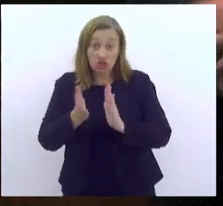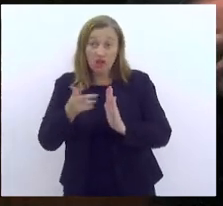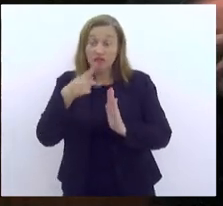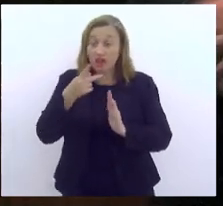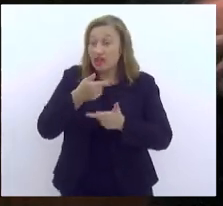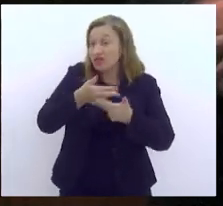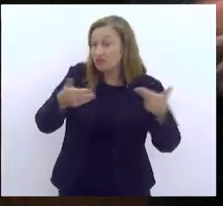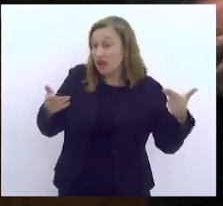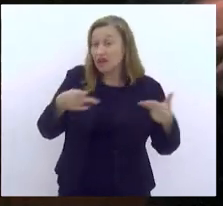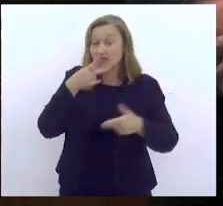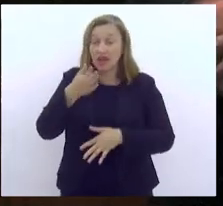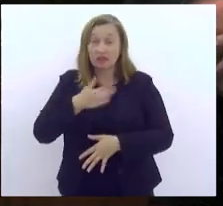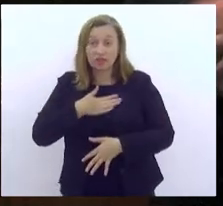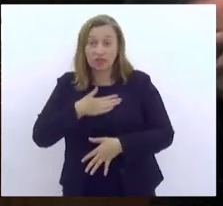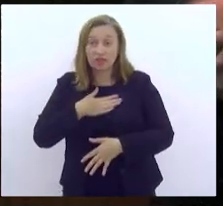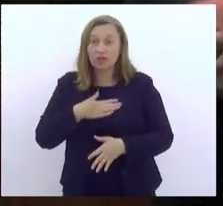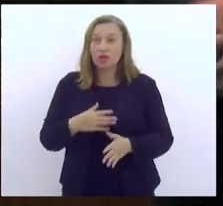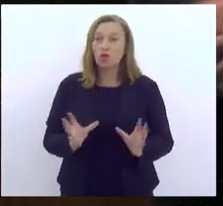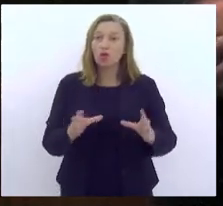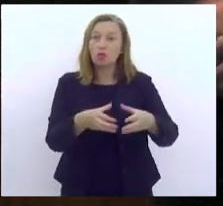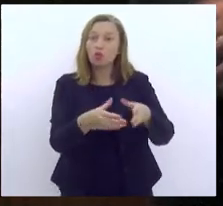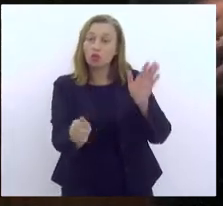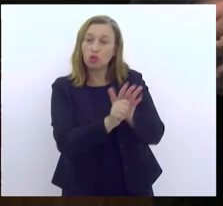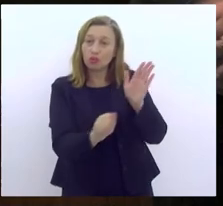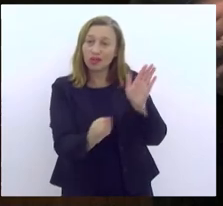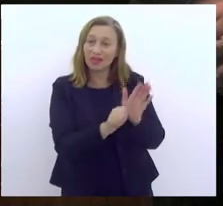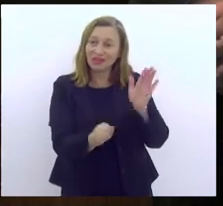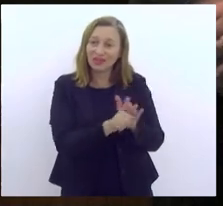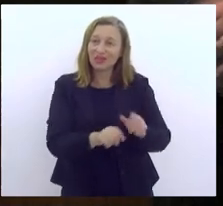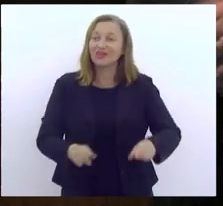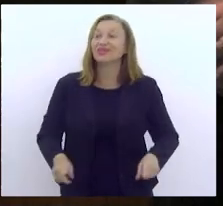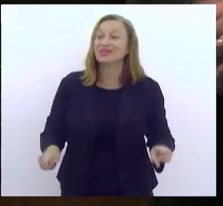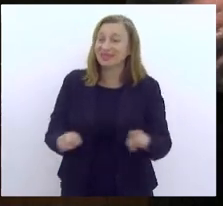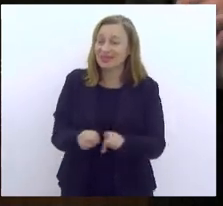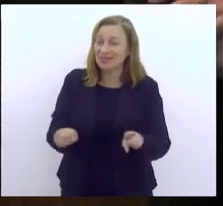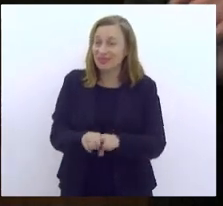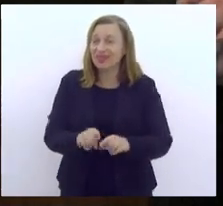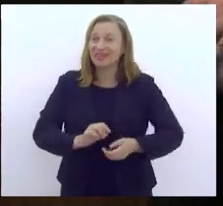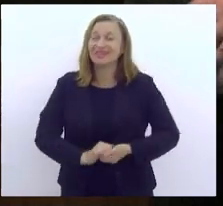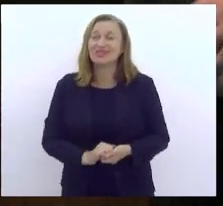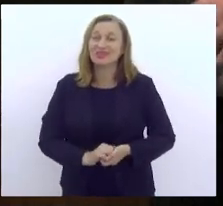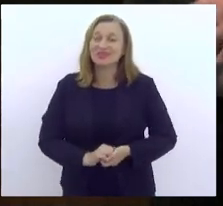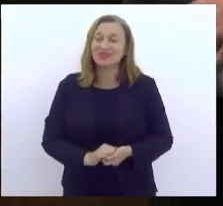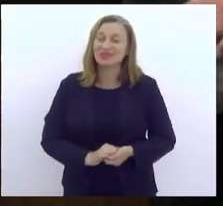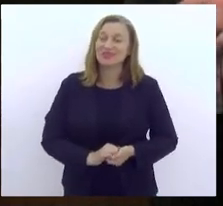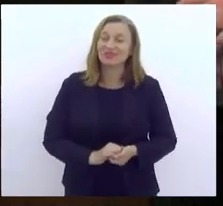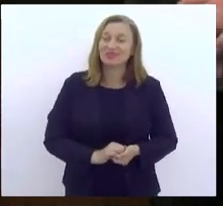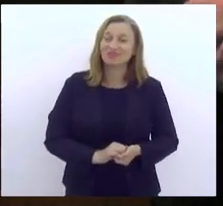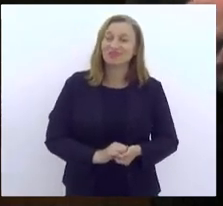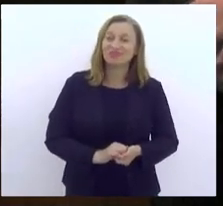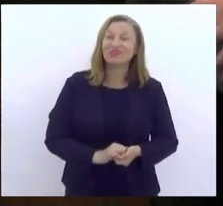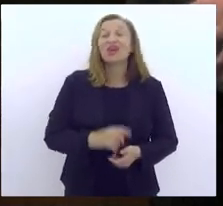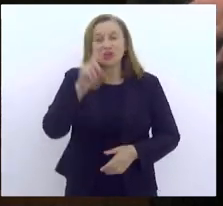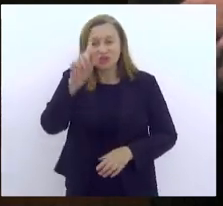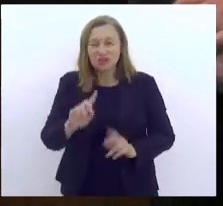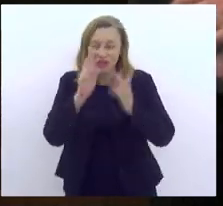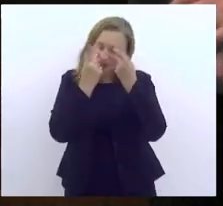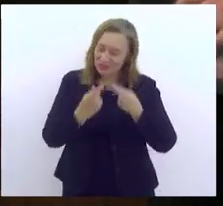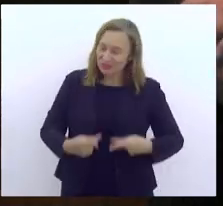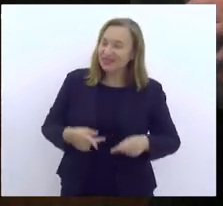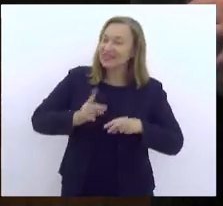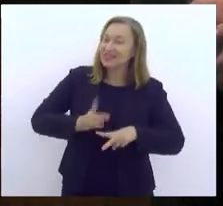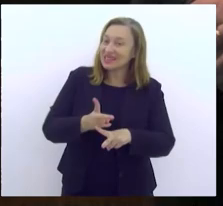muitos discursos aqui como bancada da droga, por conta do posicionamento que eu considero um prisma sobre os direitos humanos,